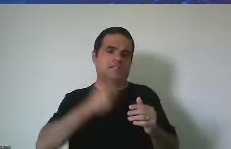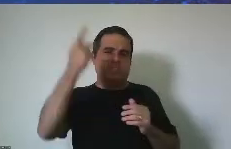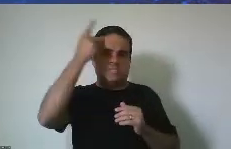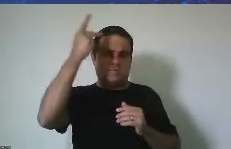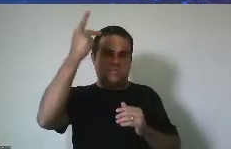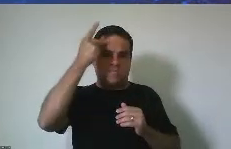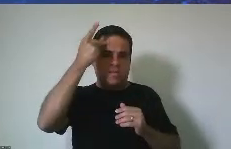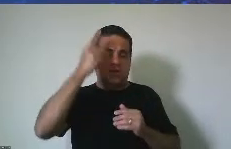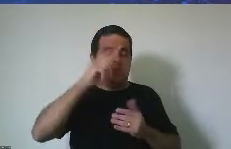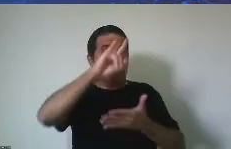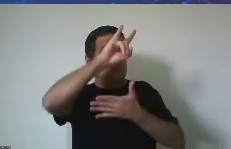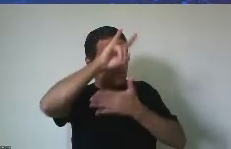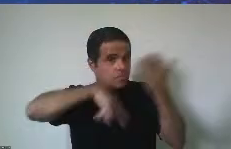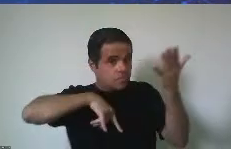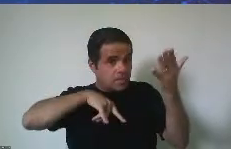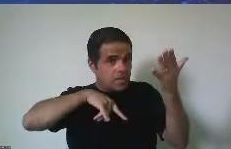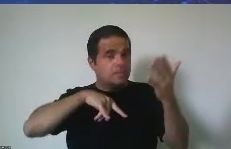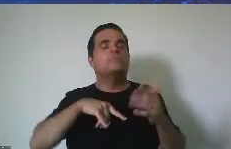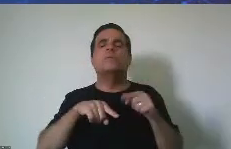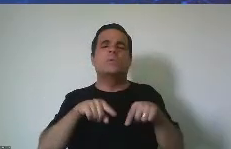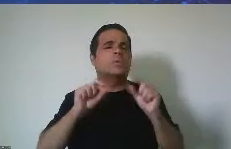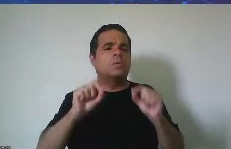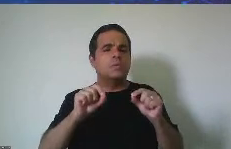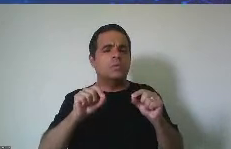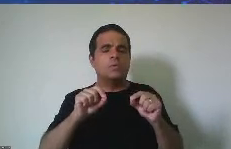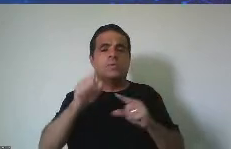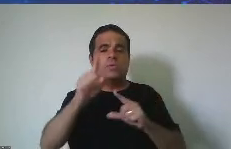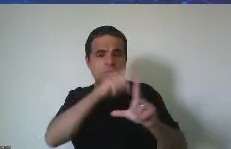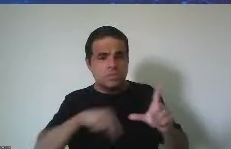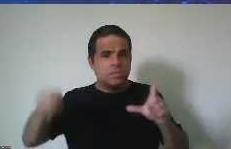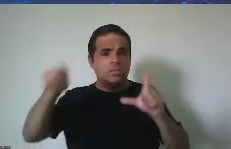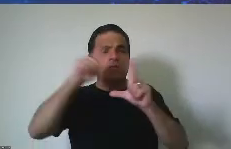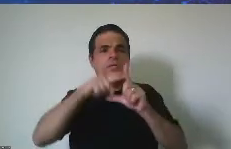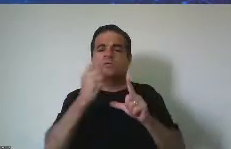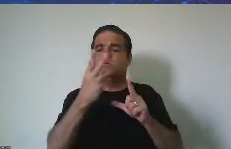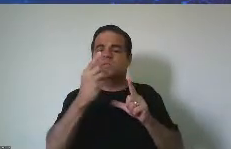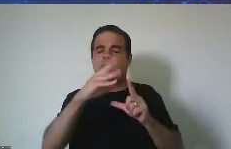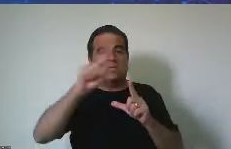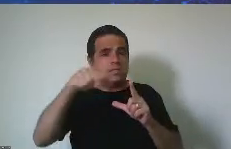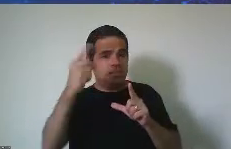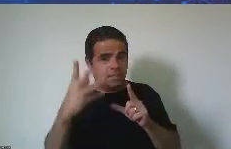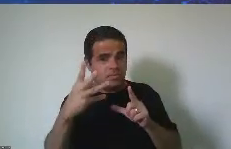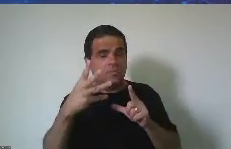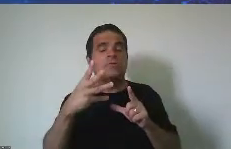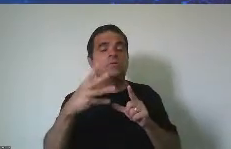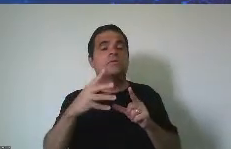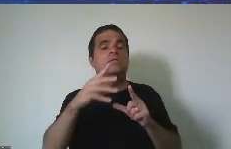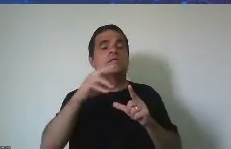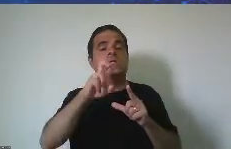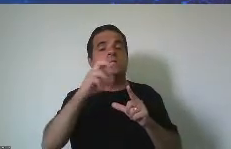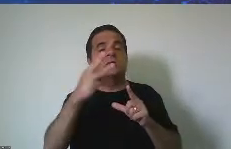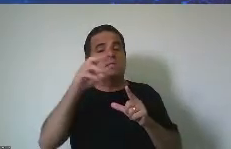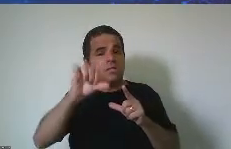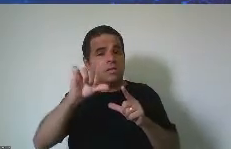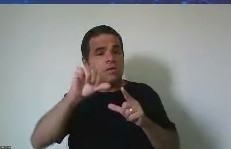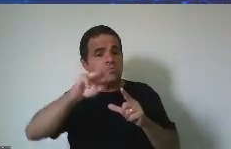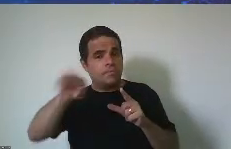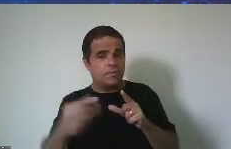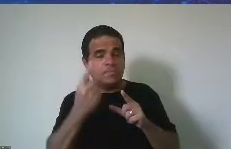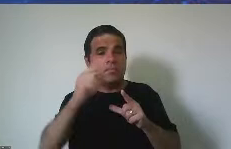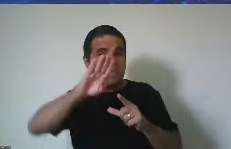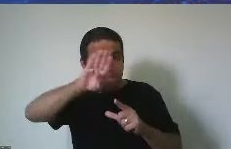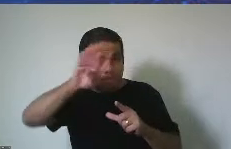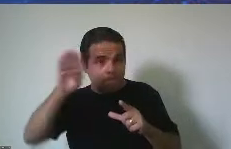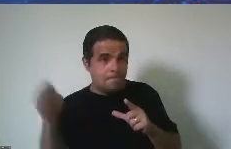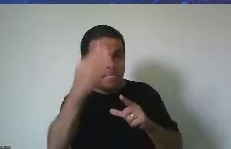esse contrato nós saímos no ciclo 13 e 14 de 539 milhões para um 1.300 e